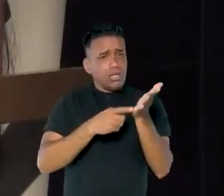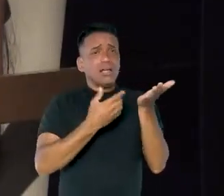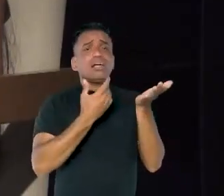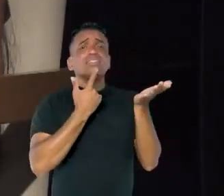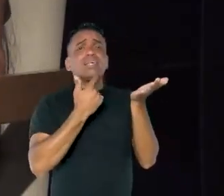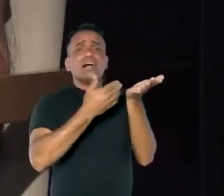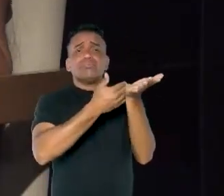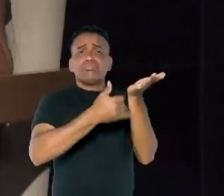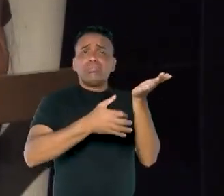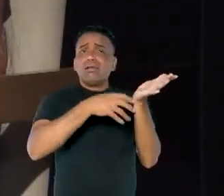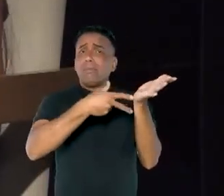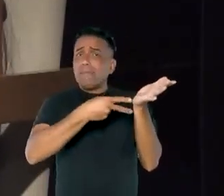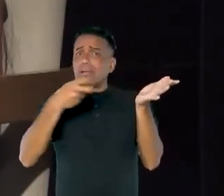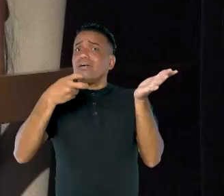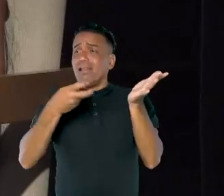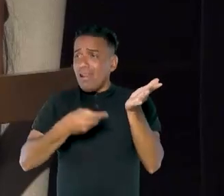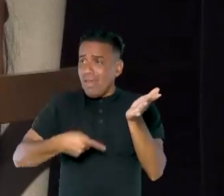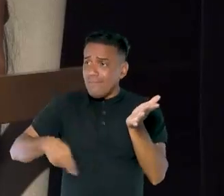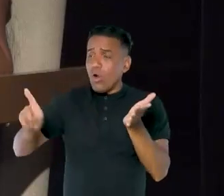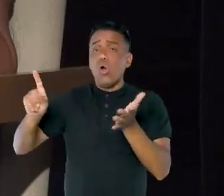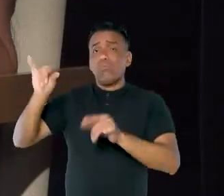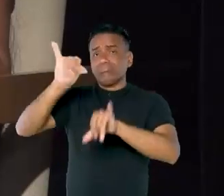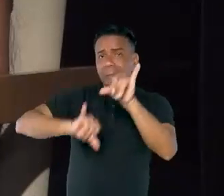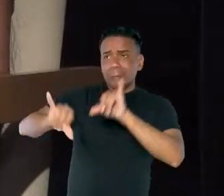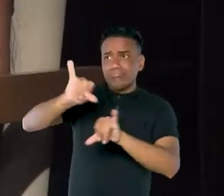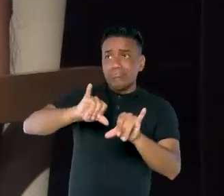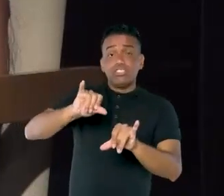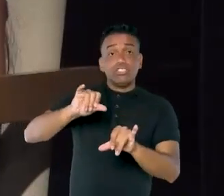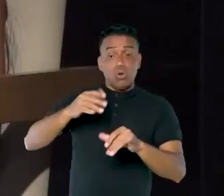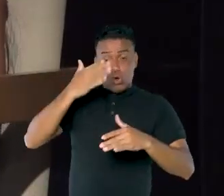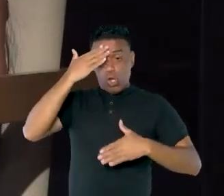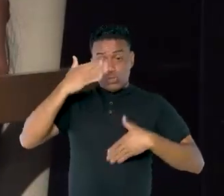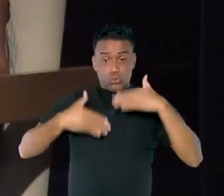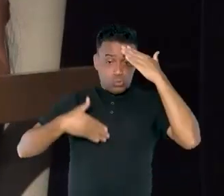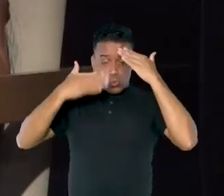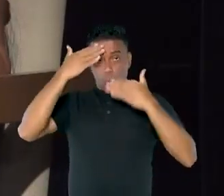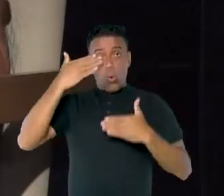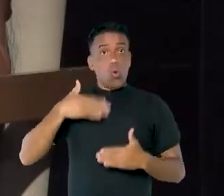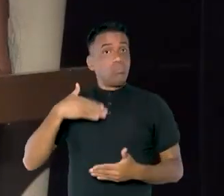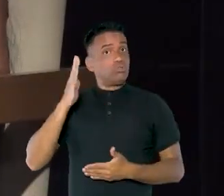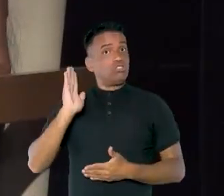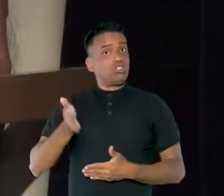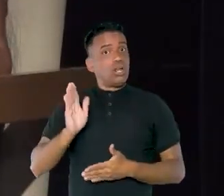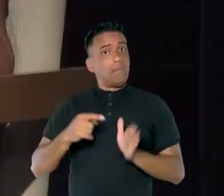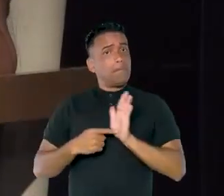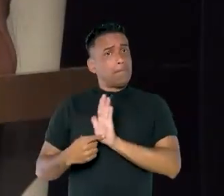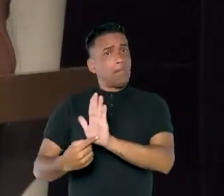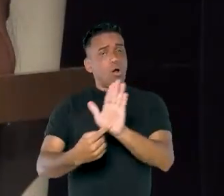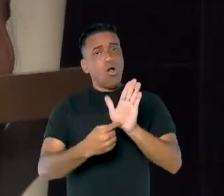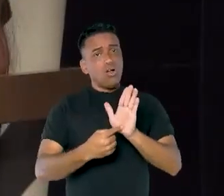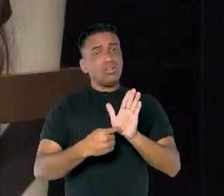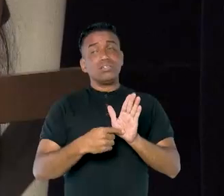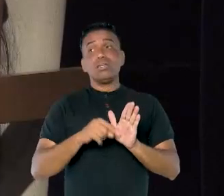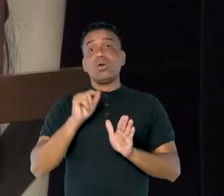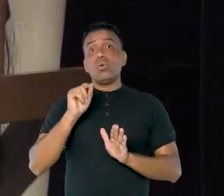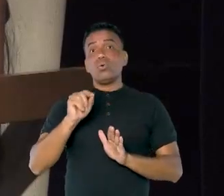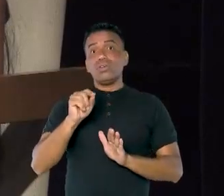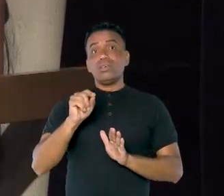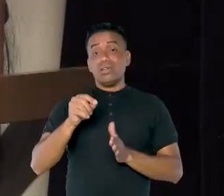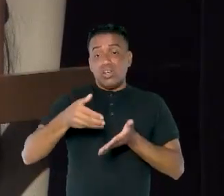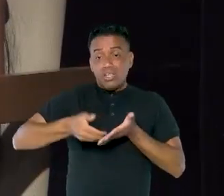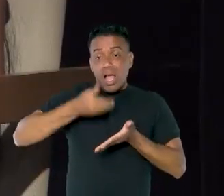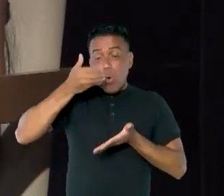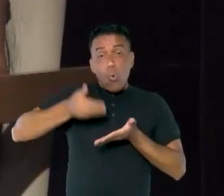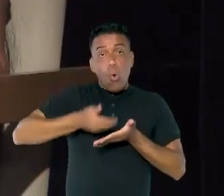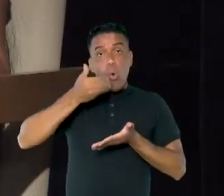para ver, e, de fato, a gente já tinha. Então, nosso corpo, né, mostra que o que a gente